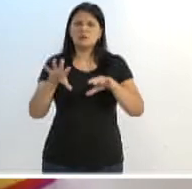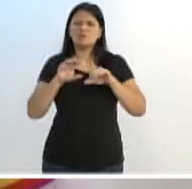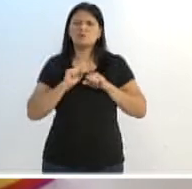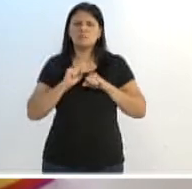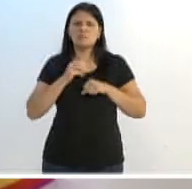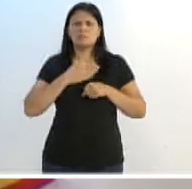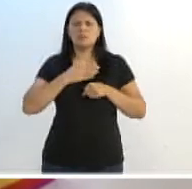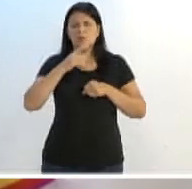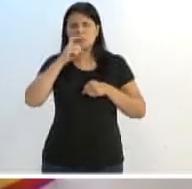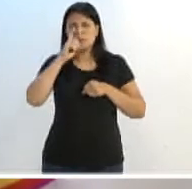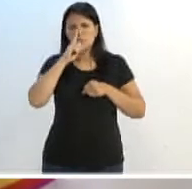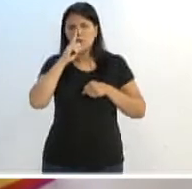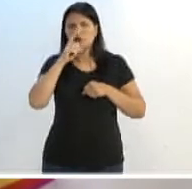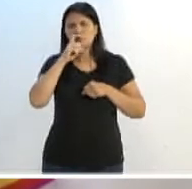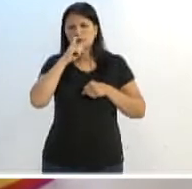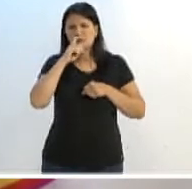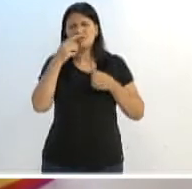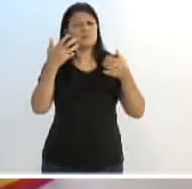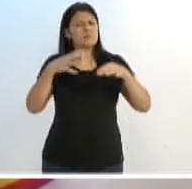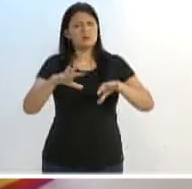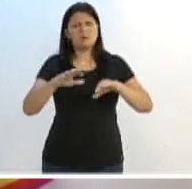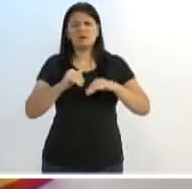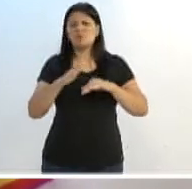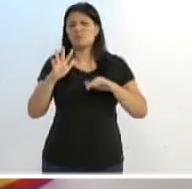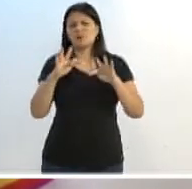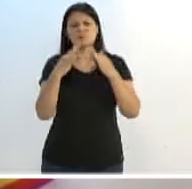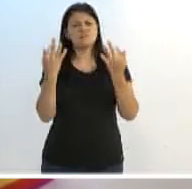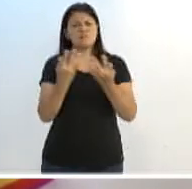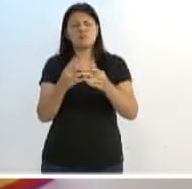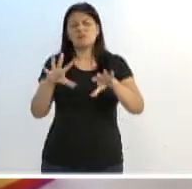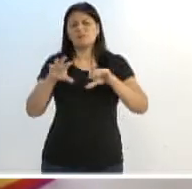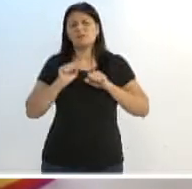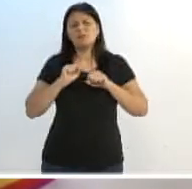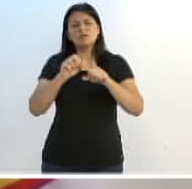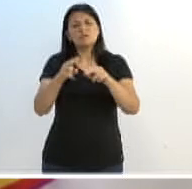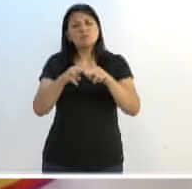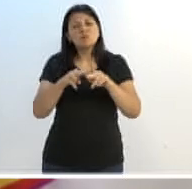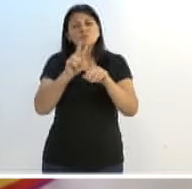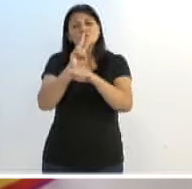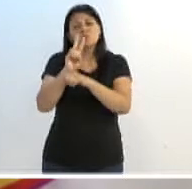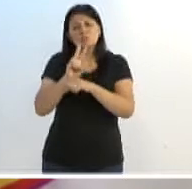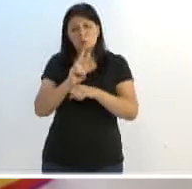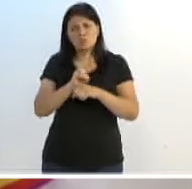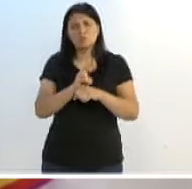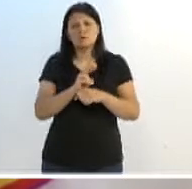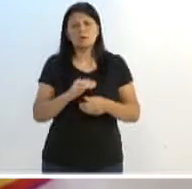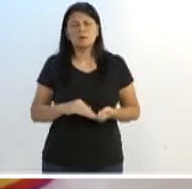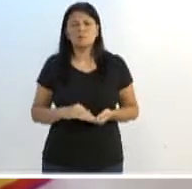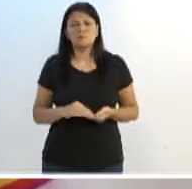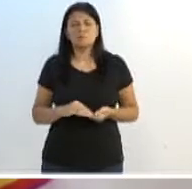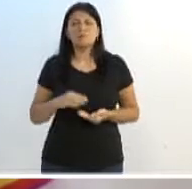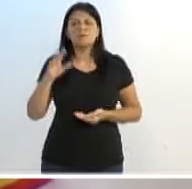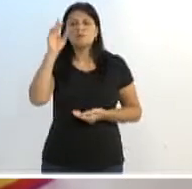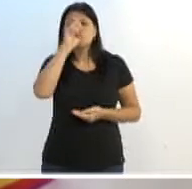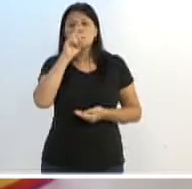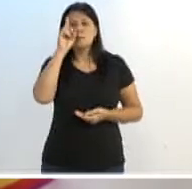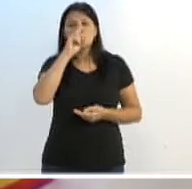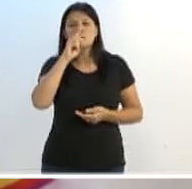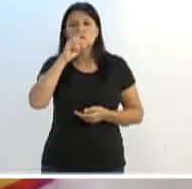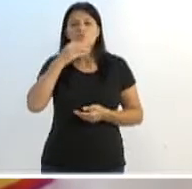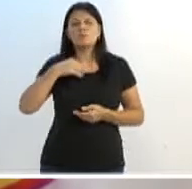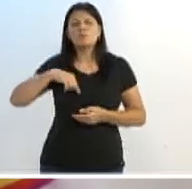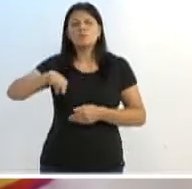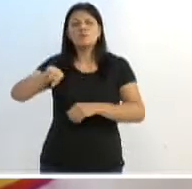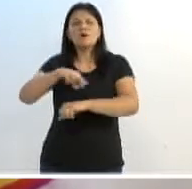eu não quero que acometa nenhuma mais das famílias. Então, vamos nos cuidar. Eu estive no domingo, no Parque Ramiro,